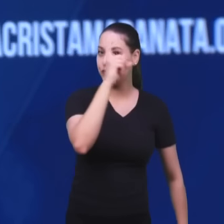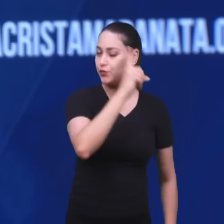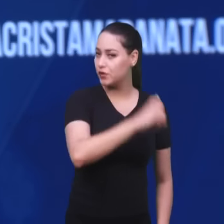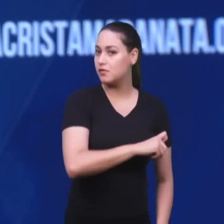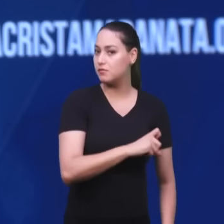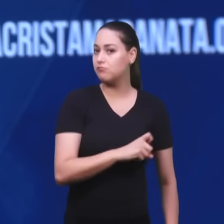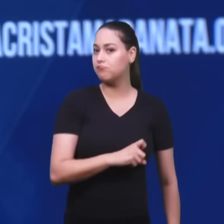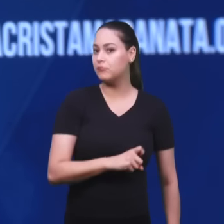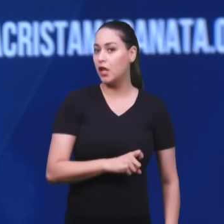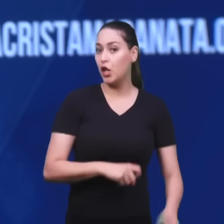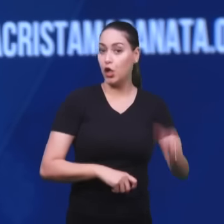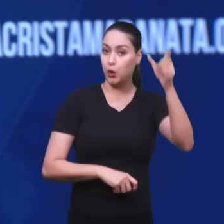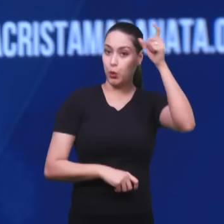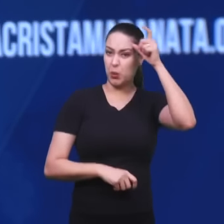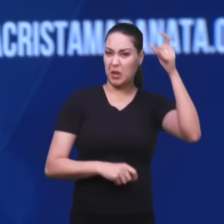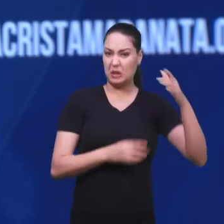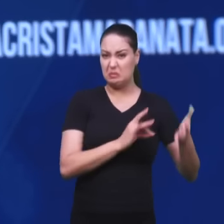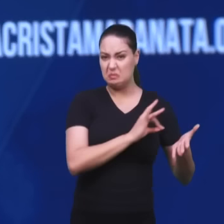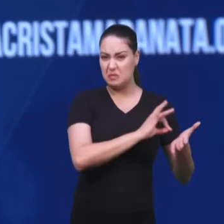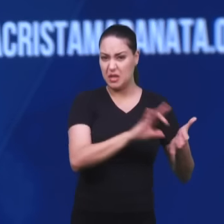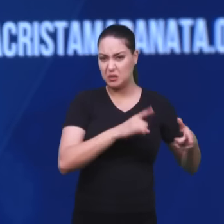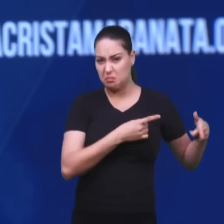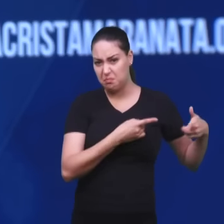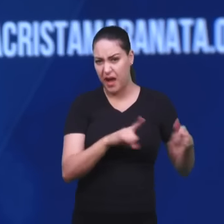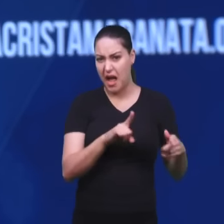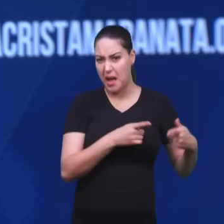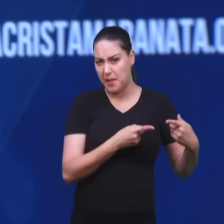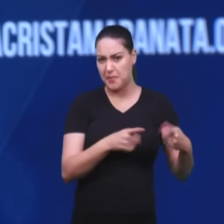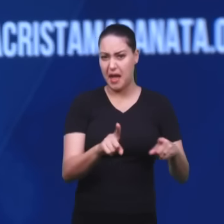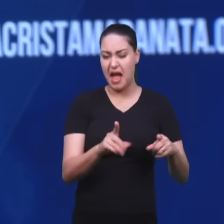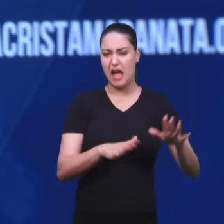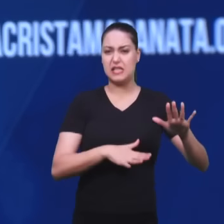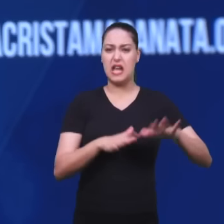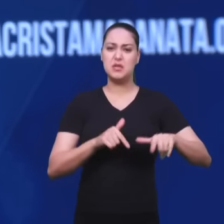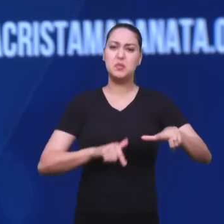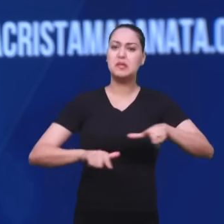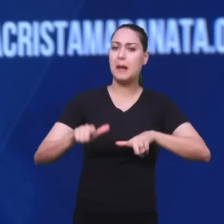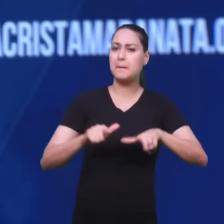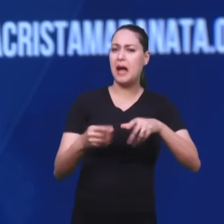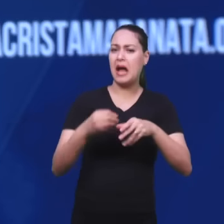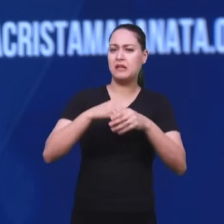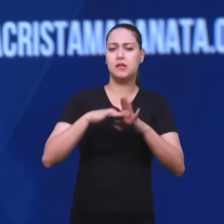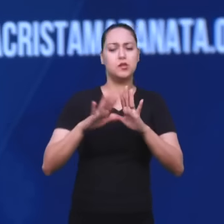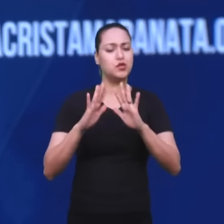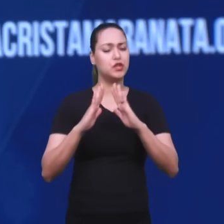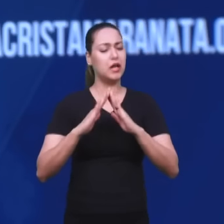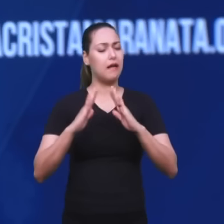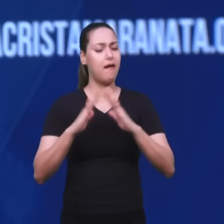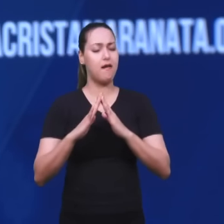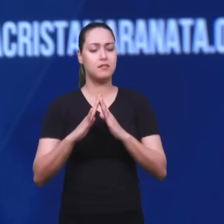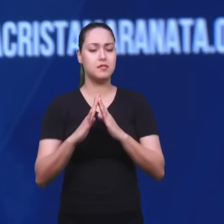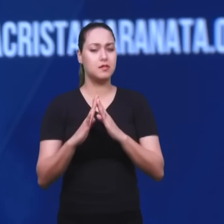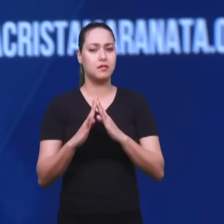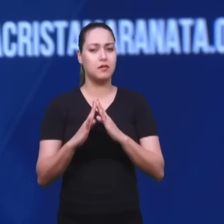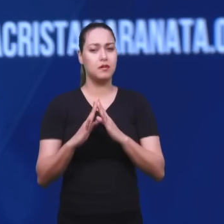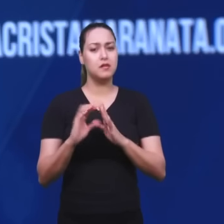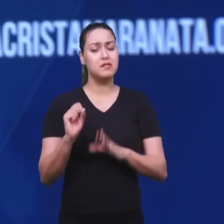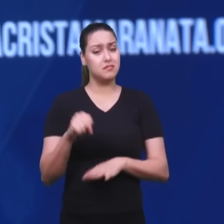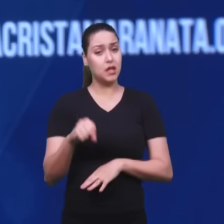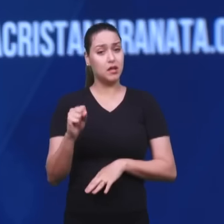inimigos Se levantam As perseguições Às vezes No trabalho Até mesmo Em casa Davi era um homem Que conhecia Sobre